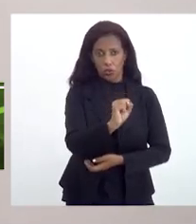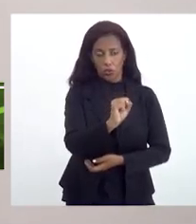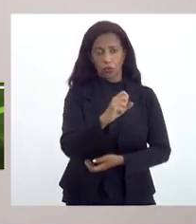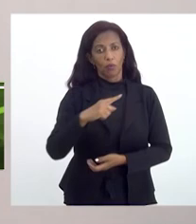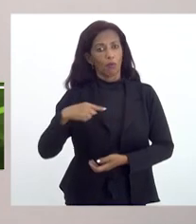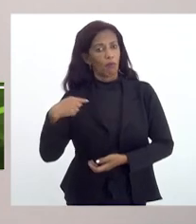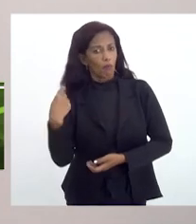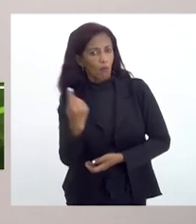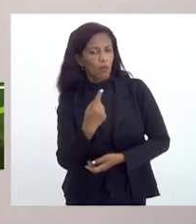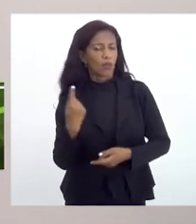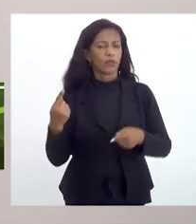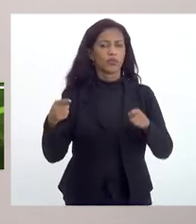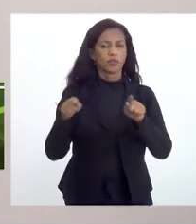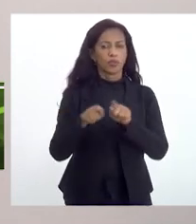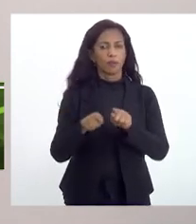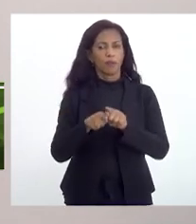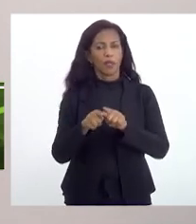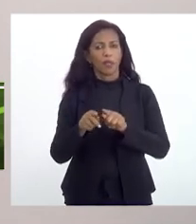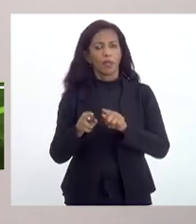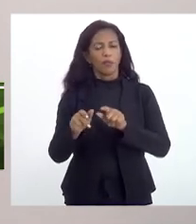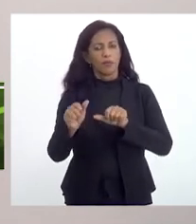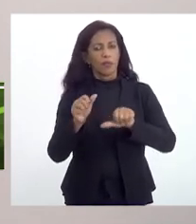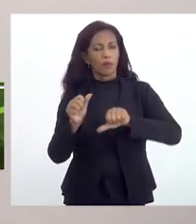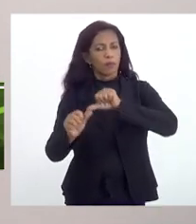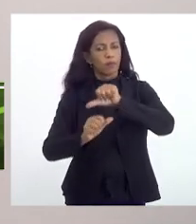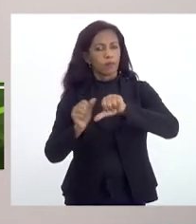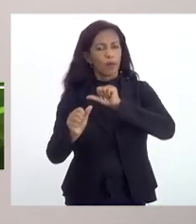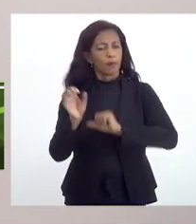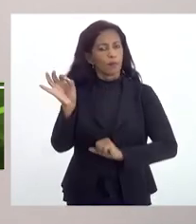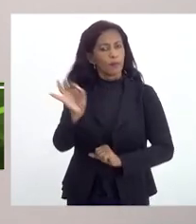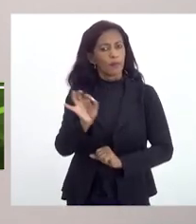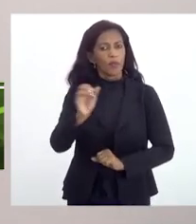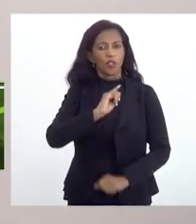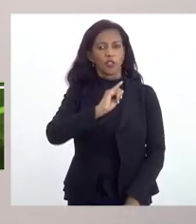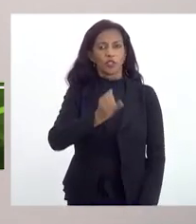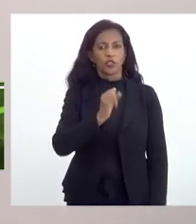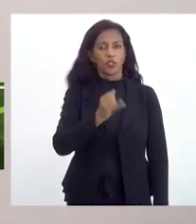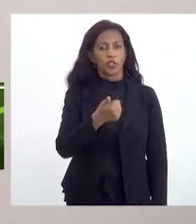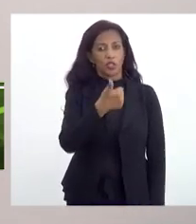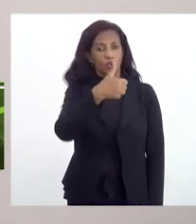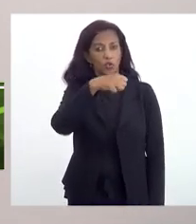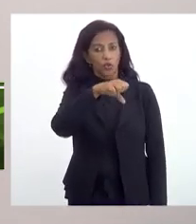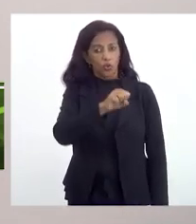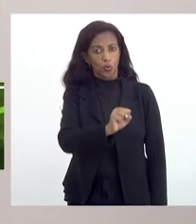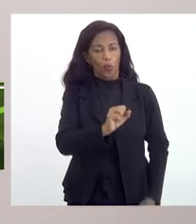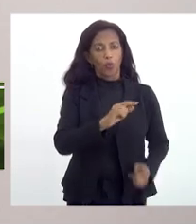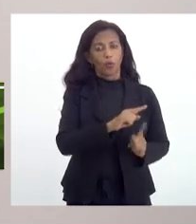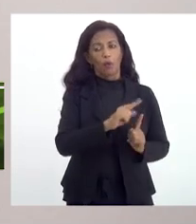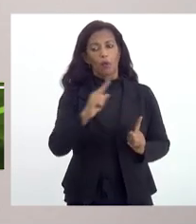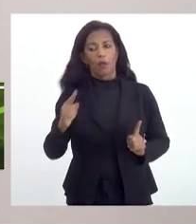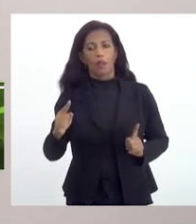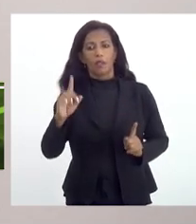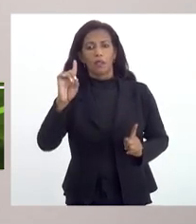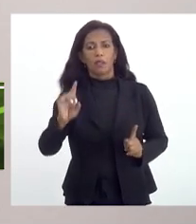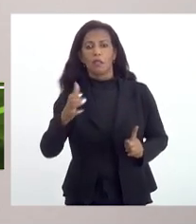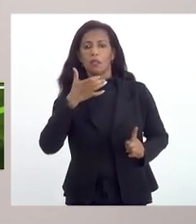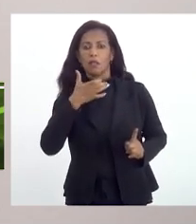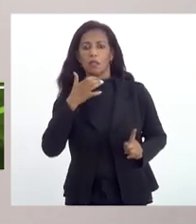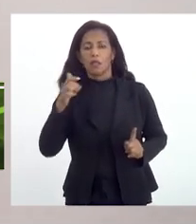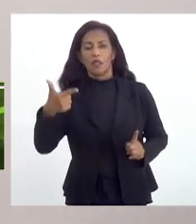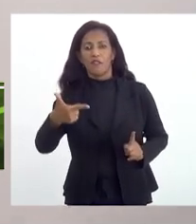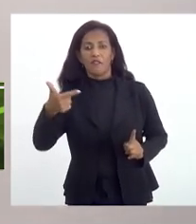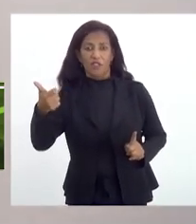nós façamos o reajuste pelo IPCA de janeiro de 18 a dezembro de 21. Isso